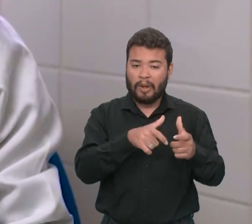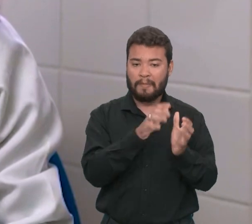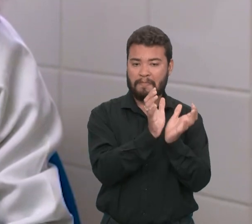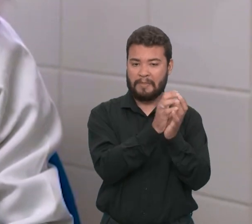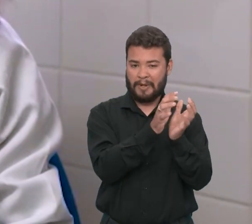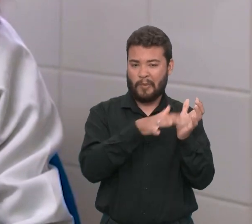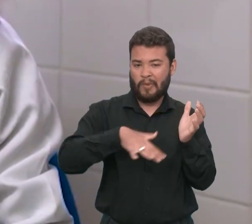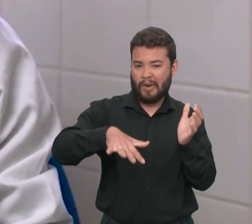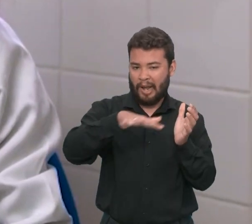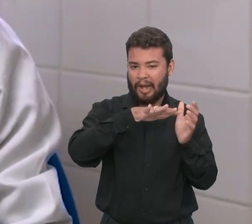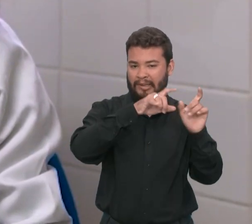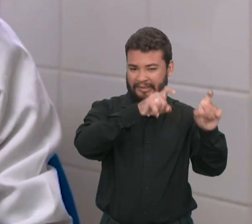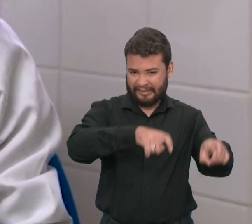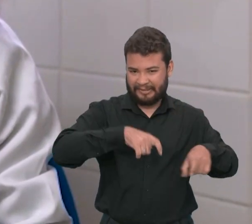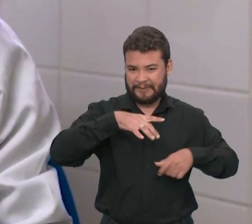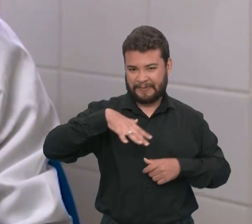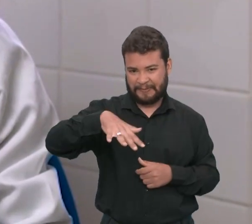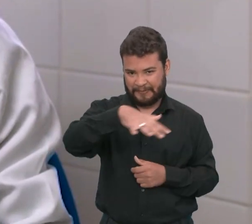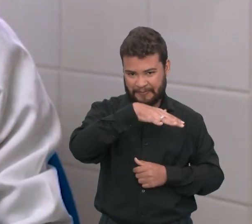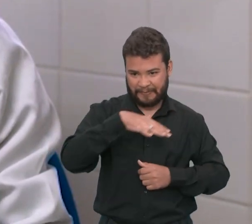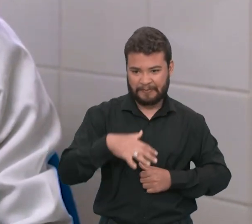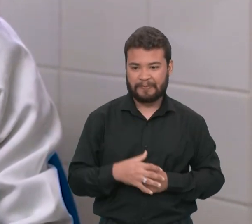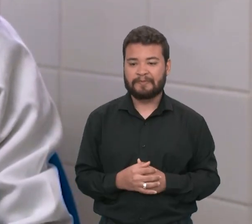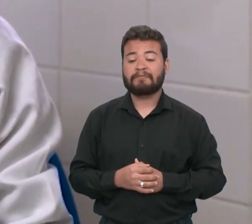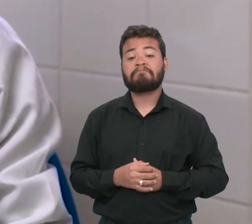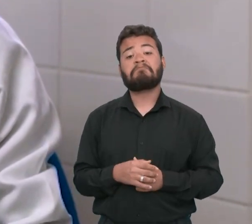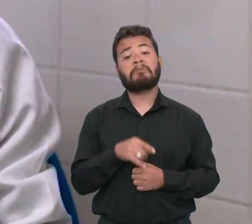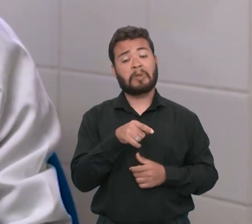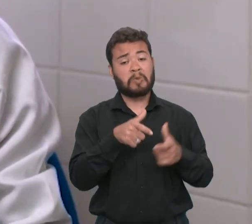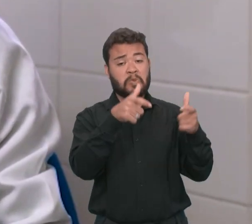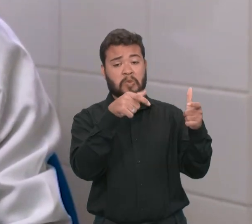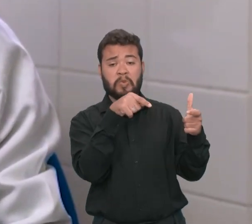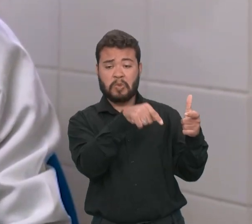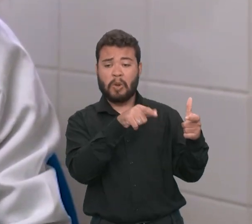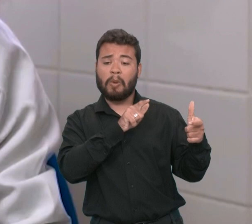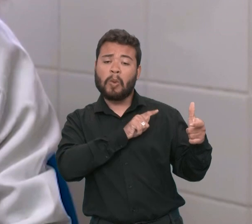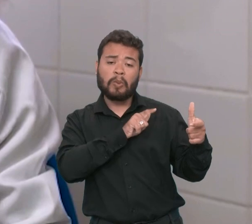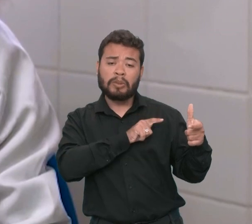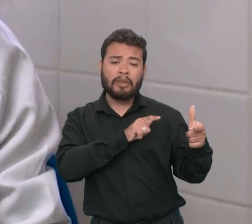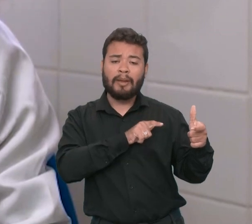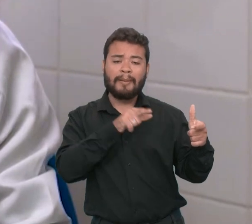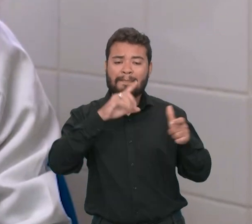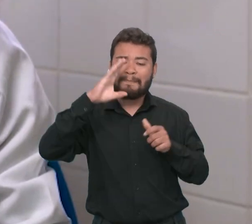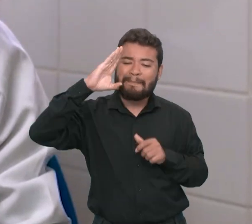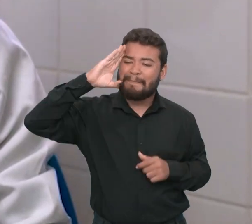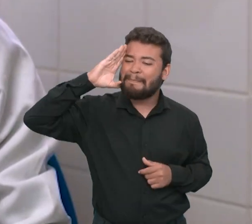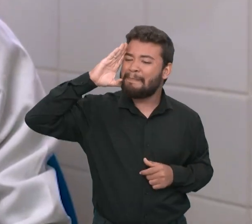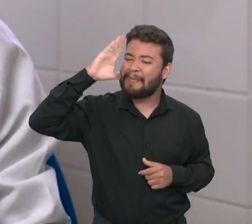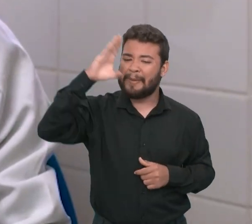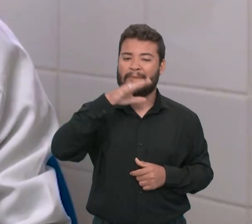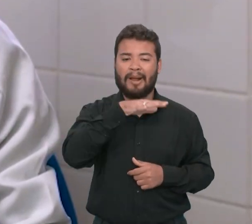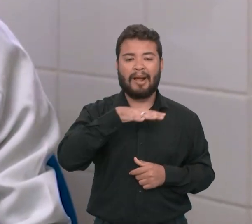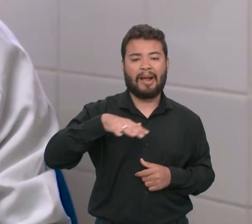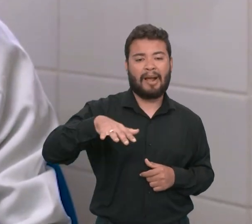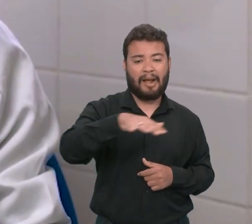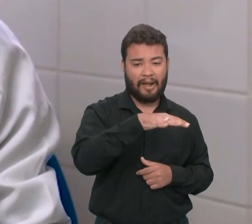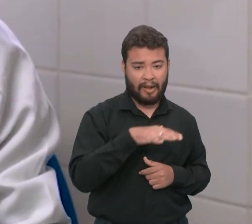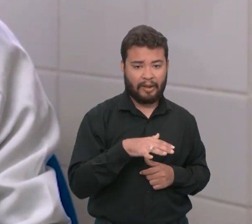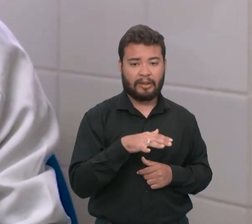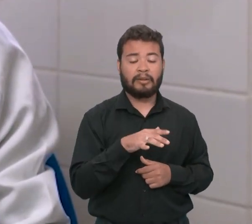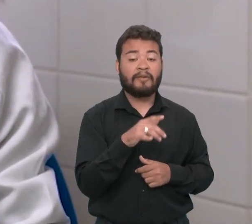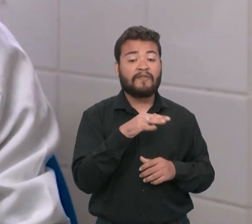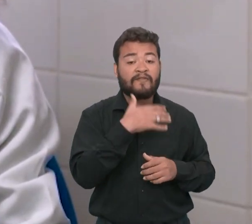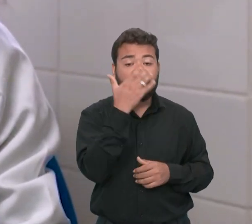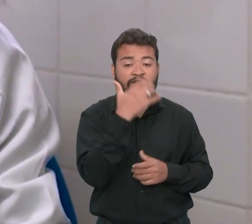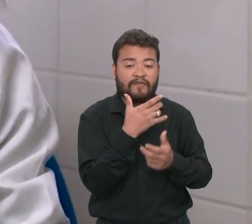pernambucano. A região do Vale do Submédio do São Francisco é conhecida por ser um dos principais polos de exportação de